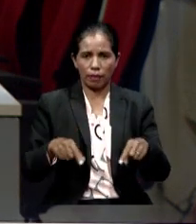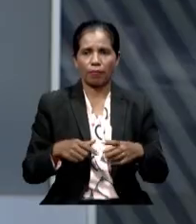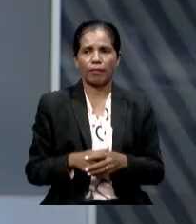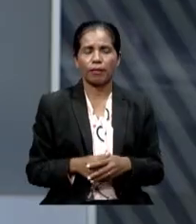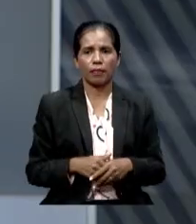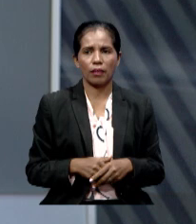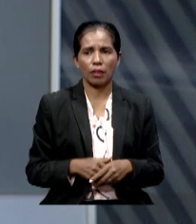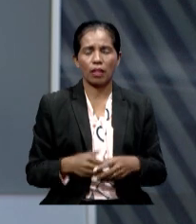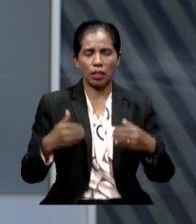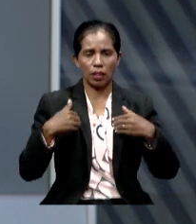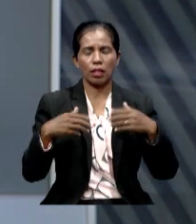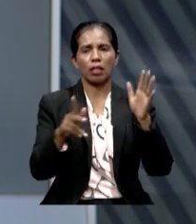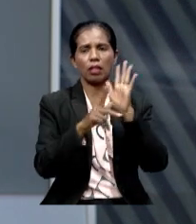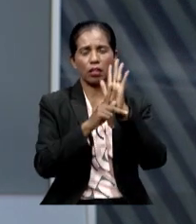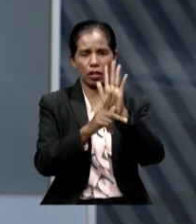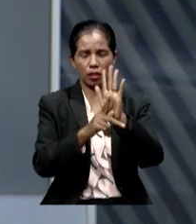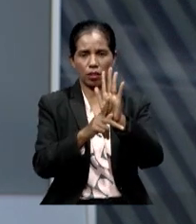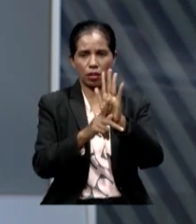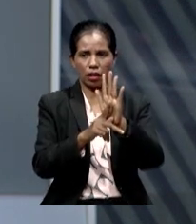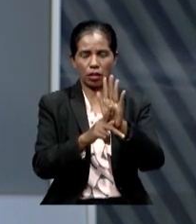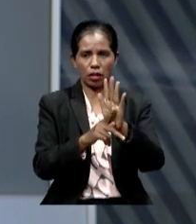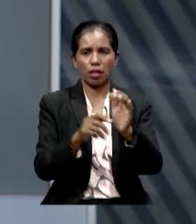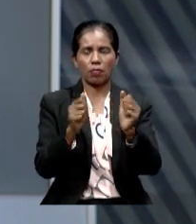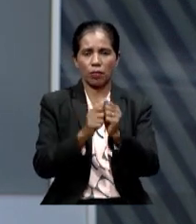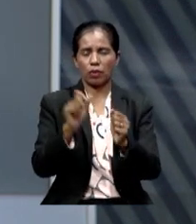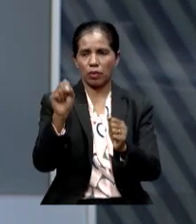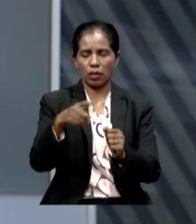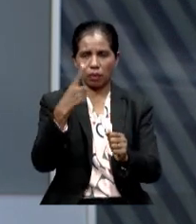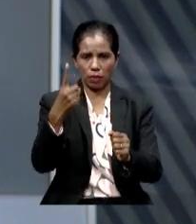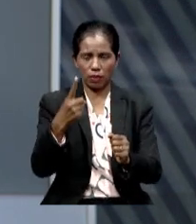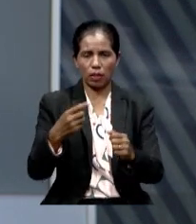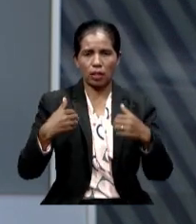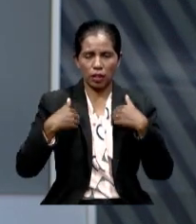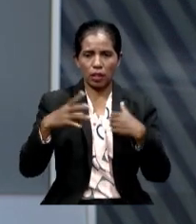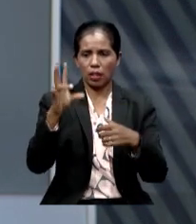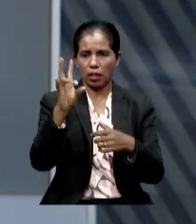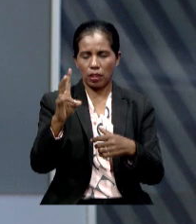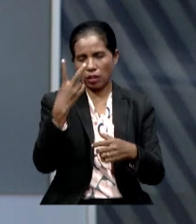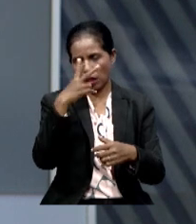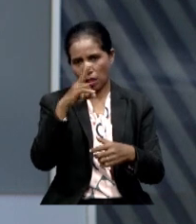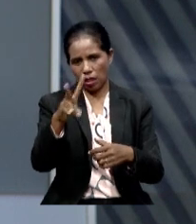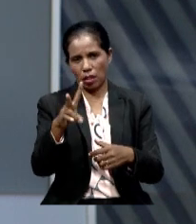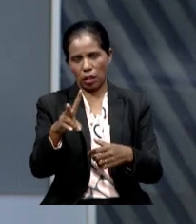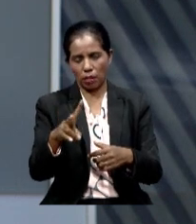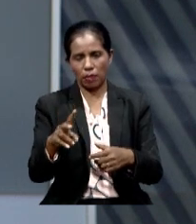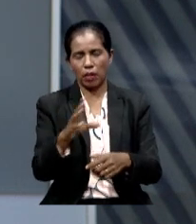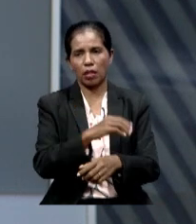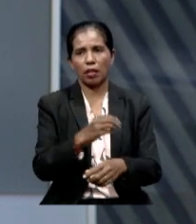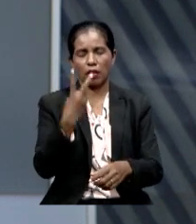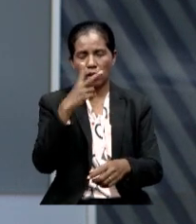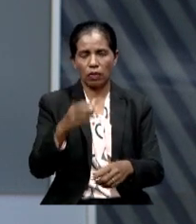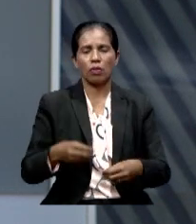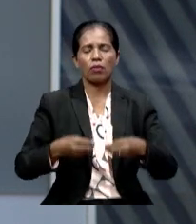queixa, reclamações, a moto, sanul recida. E aí tu vai ter a questão administrativa e te foca a